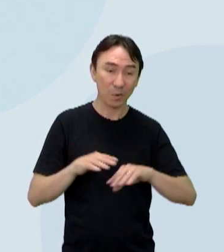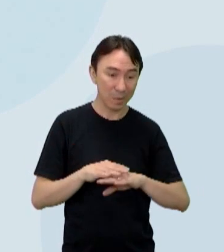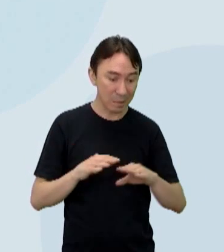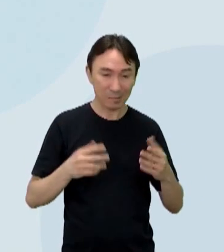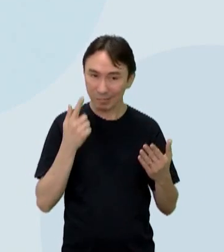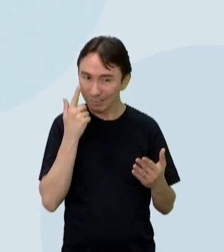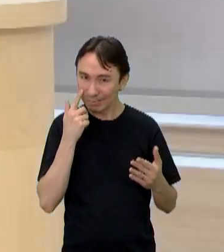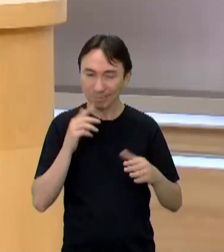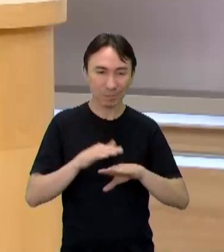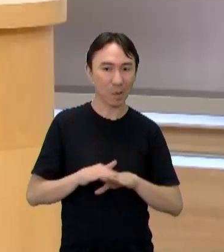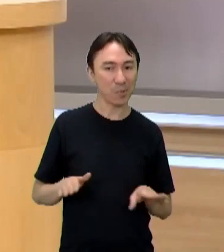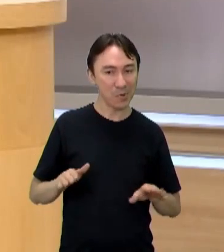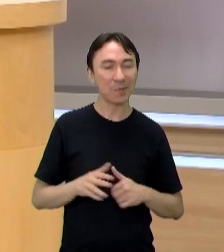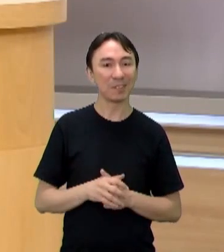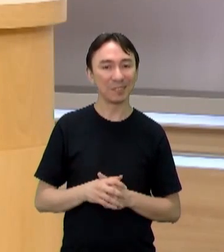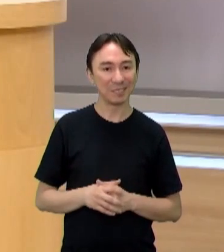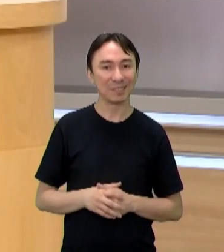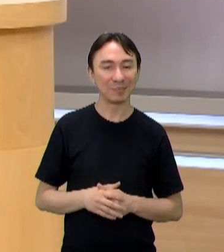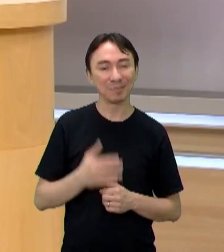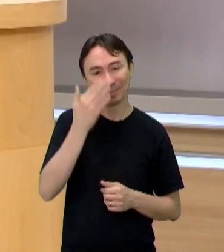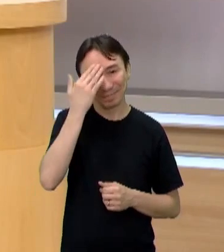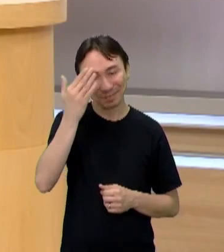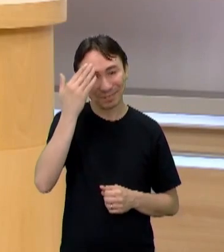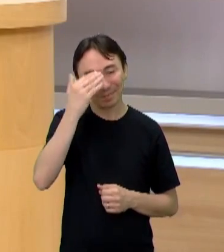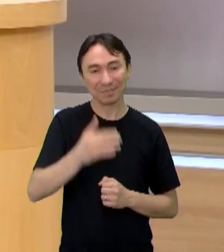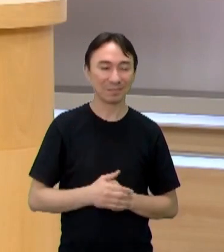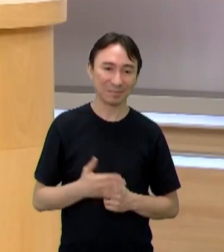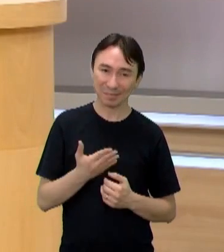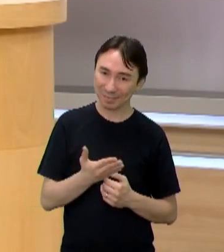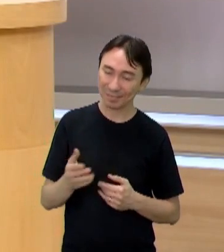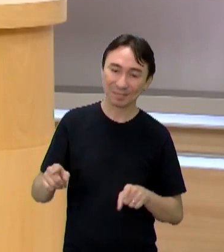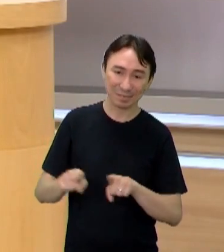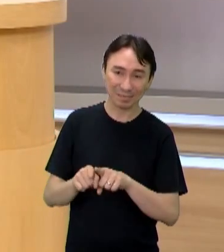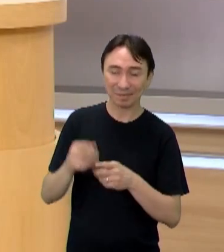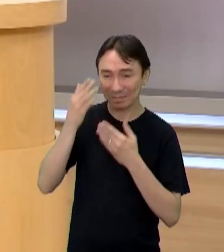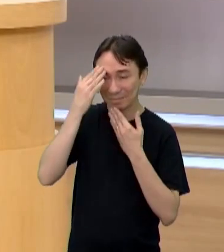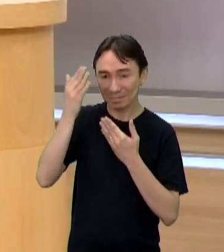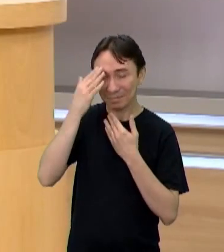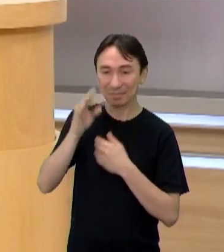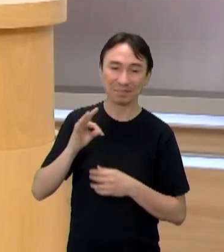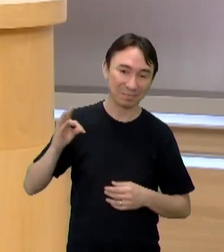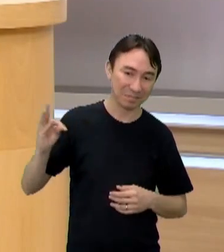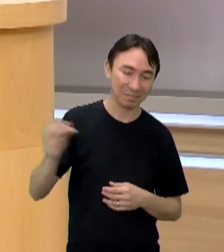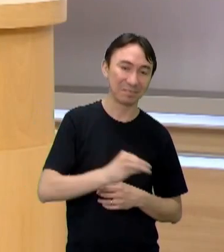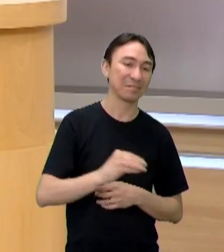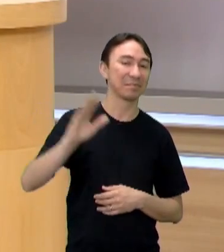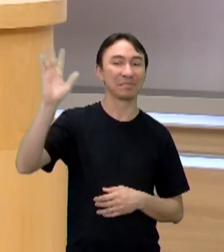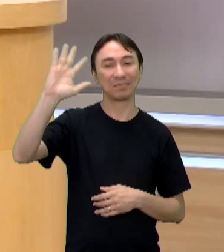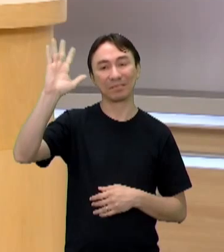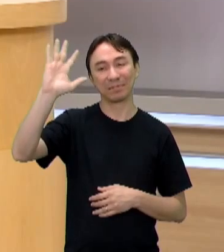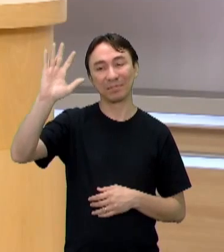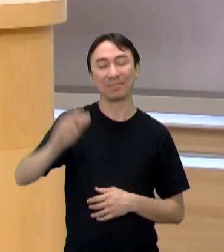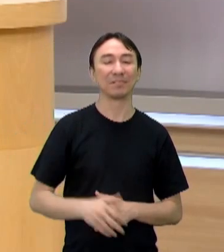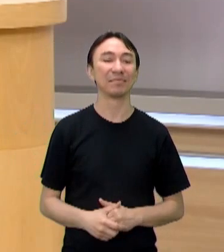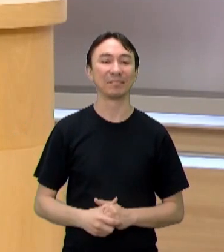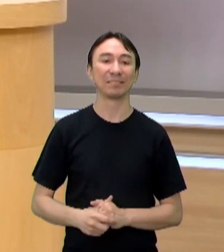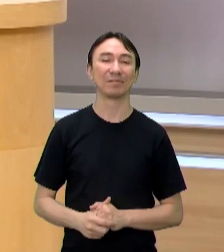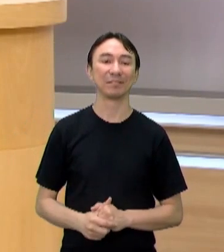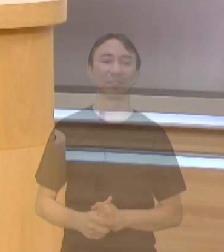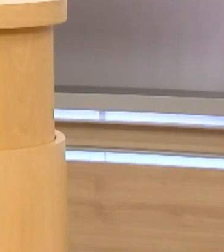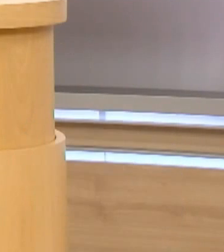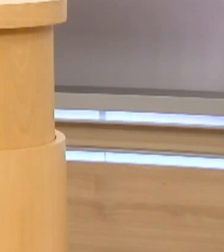correções. Obrigada, Elaine. Obrigada, Andréia, produção a todos e até a próxima. Um beijo. Beijos.